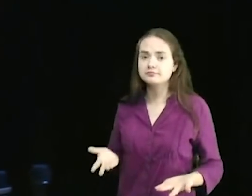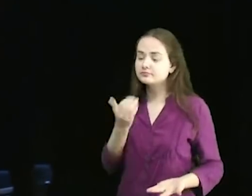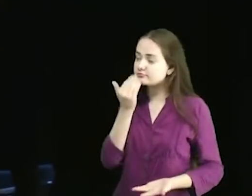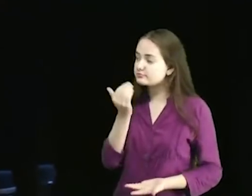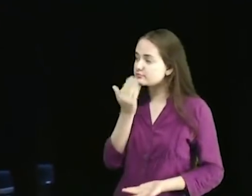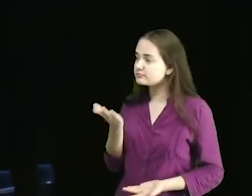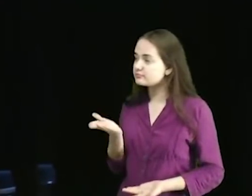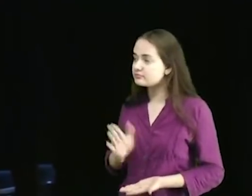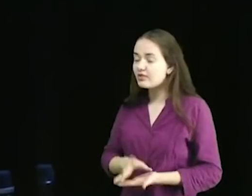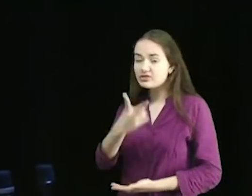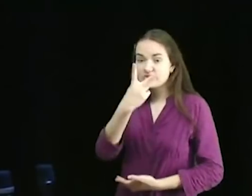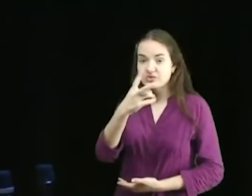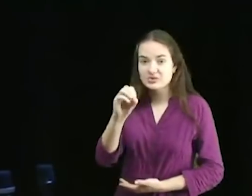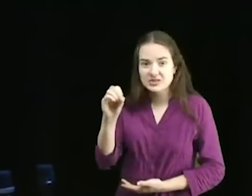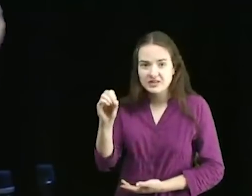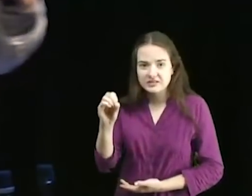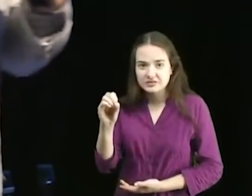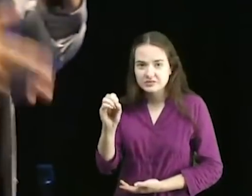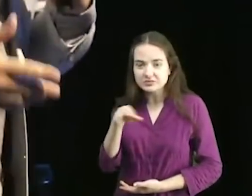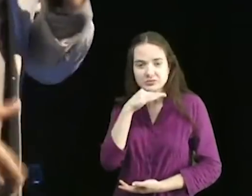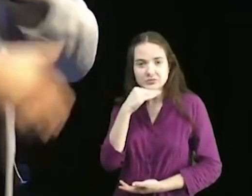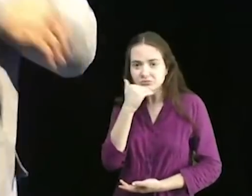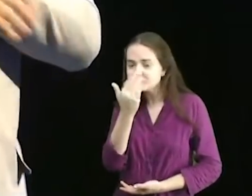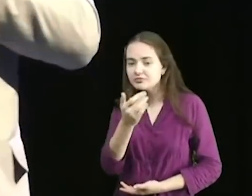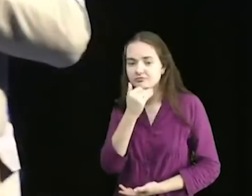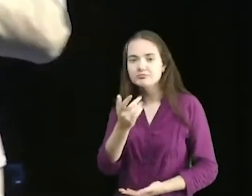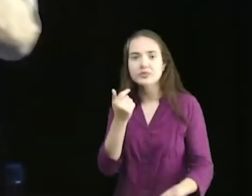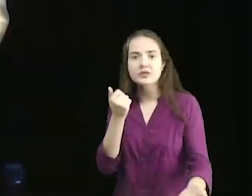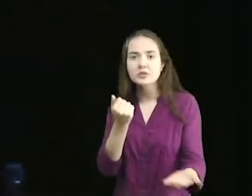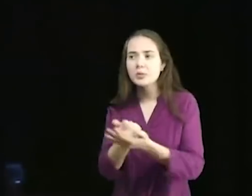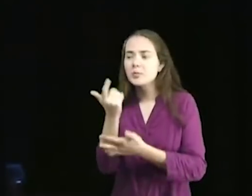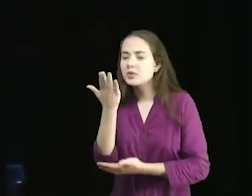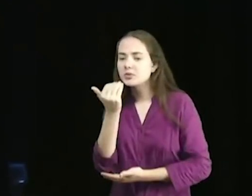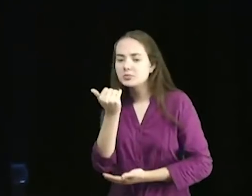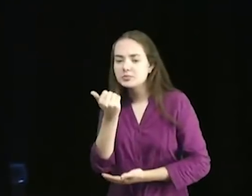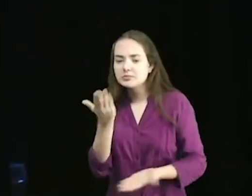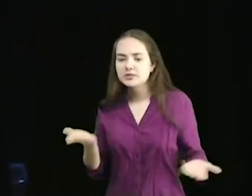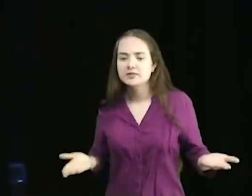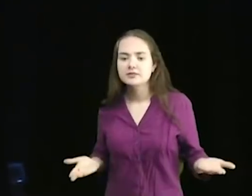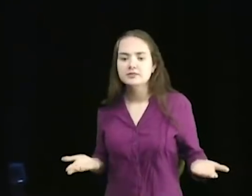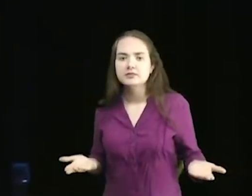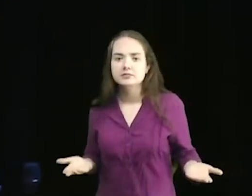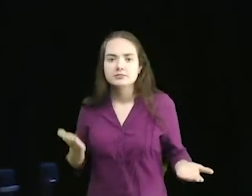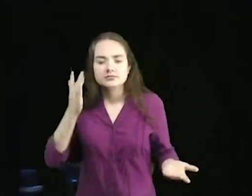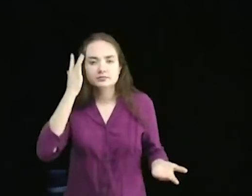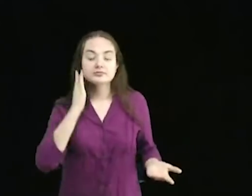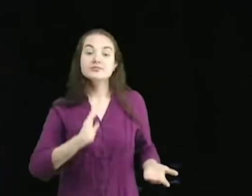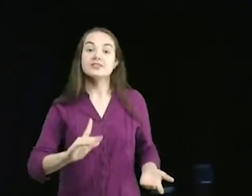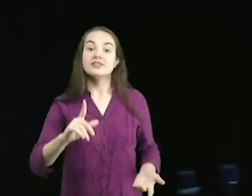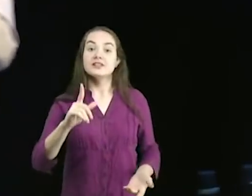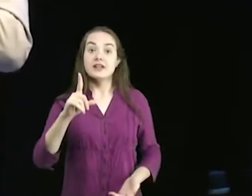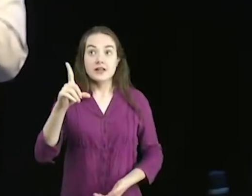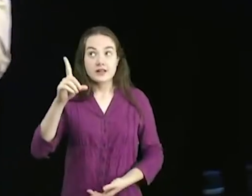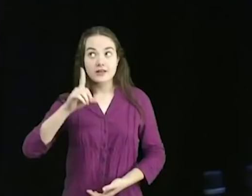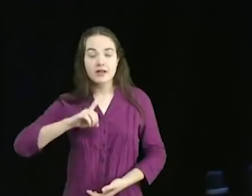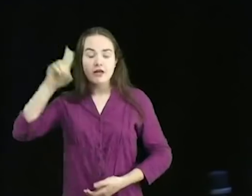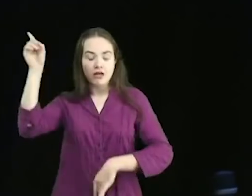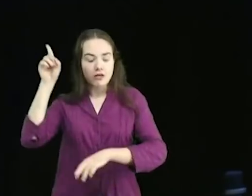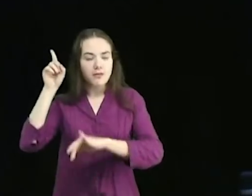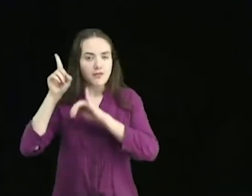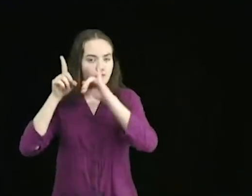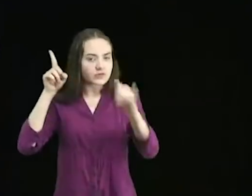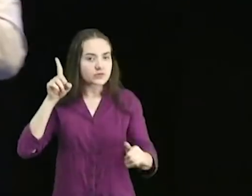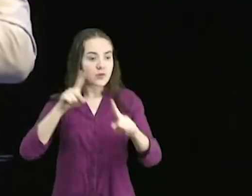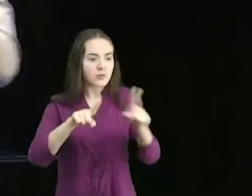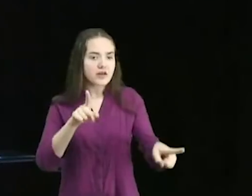200 denários não bastariam para alimentar. É gente que tem uma resposta de Deus, mas está